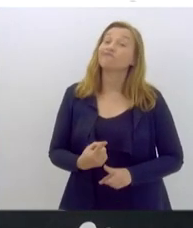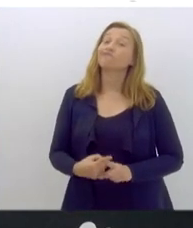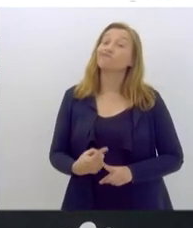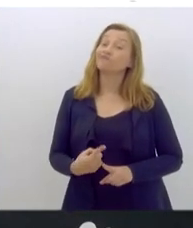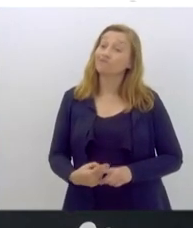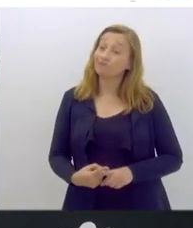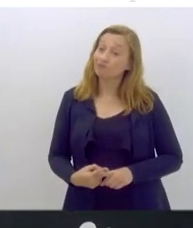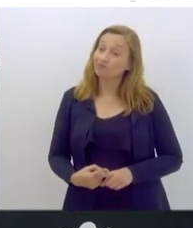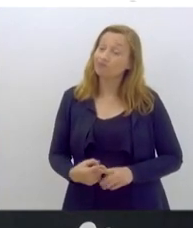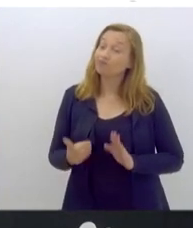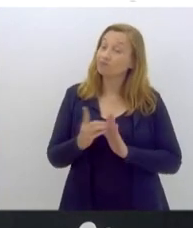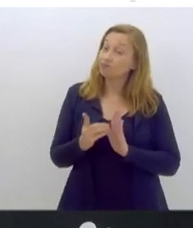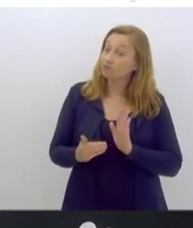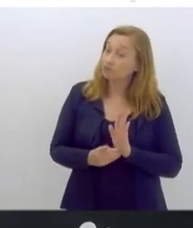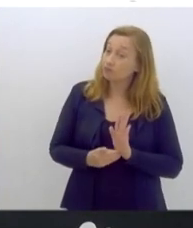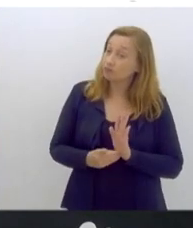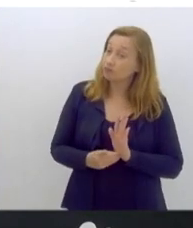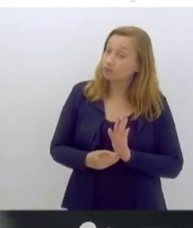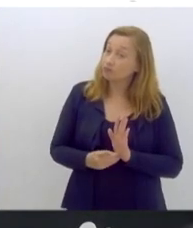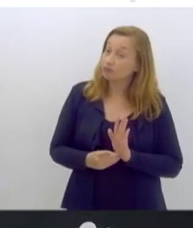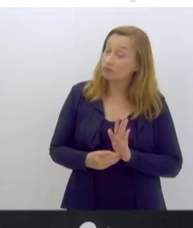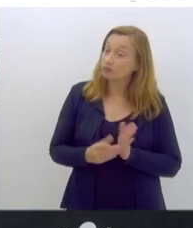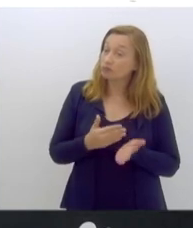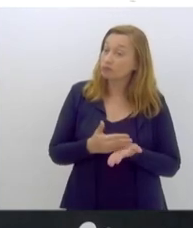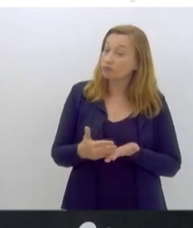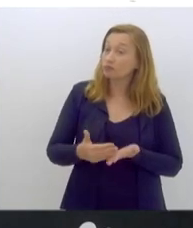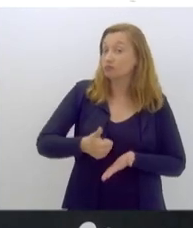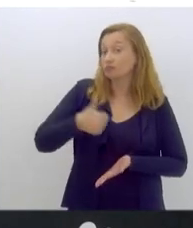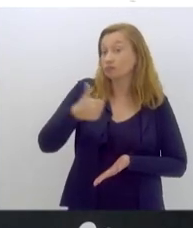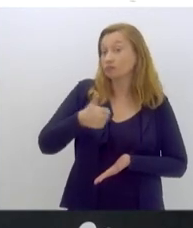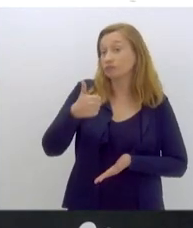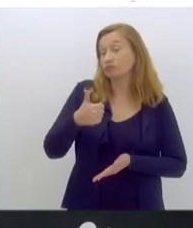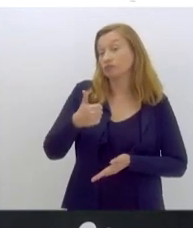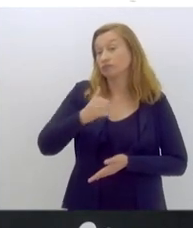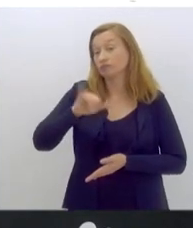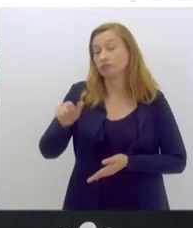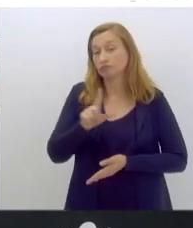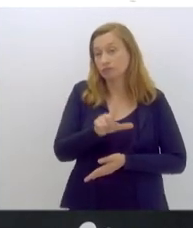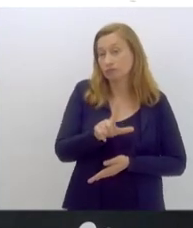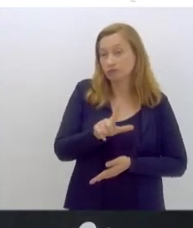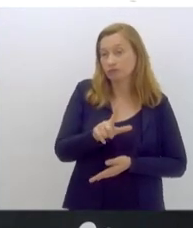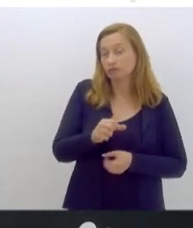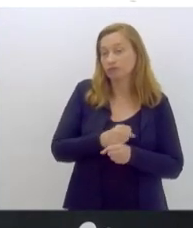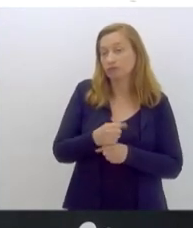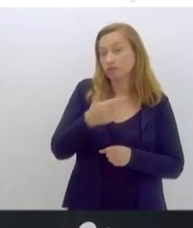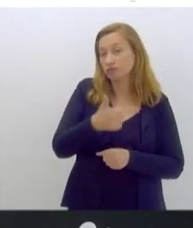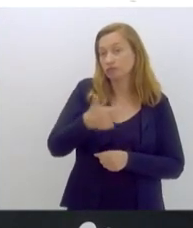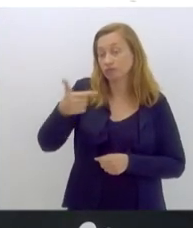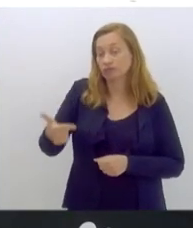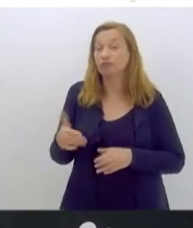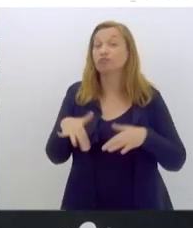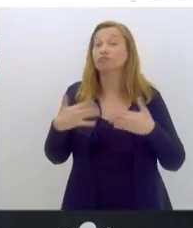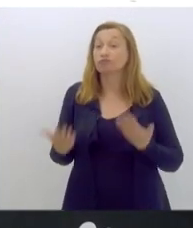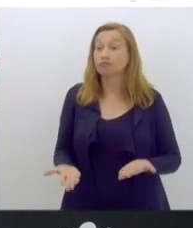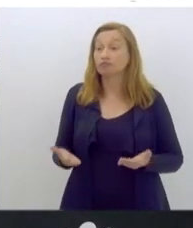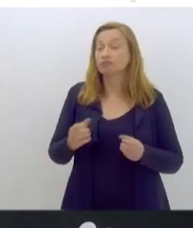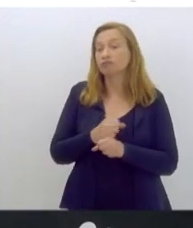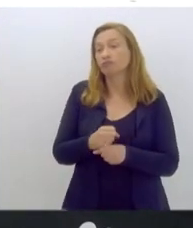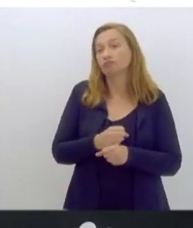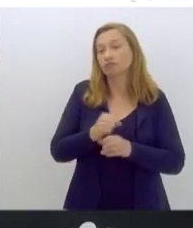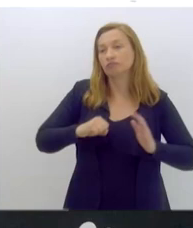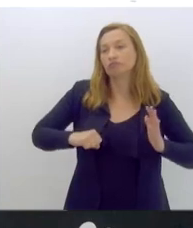o decreto passou a vigorar a partir de primeiro de julho de 22 Então esse ano